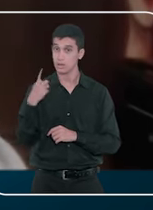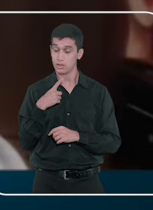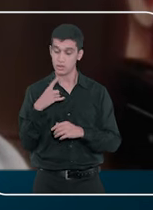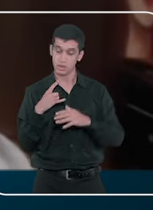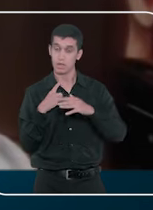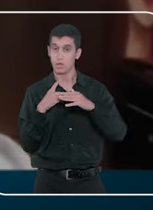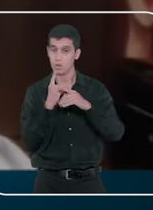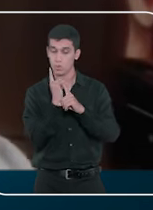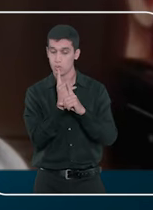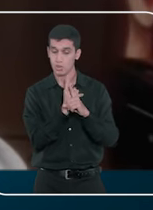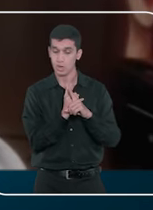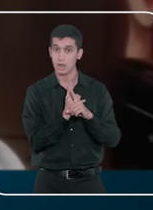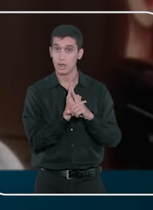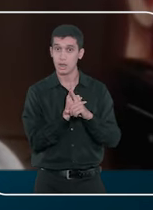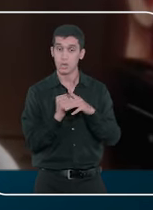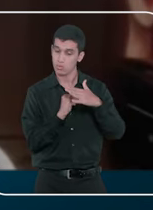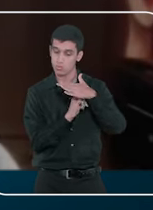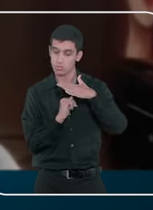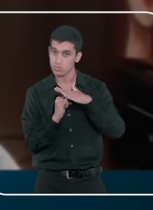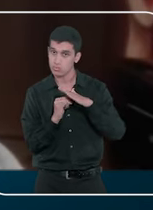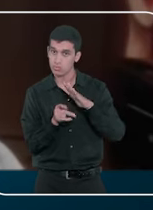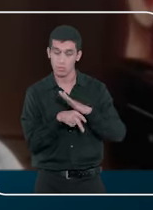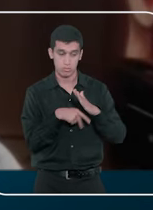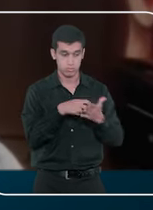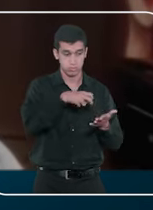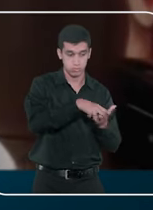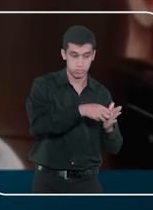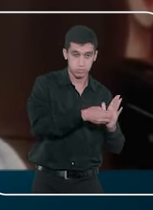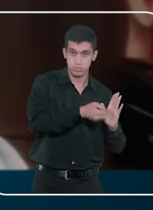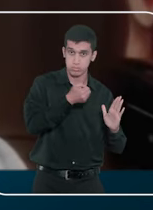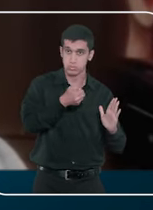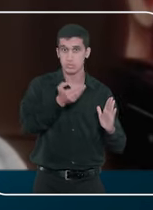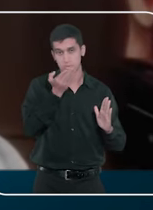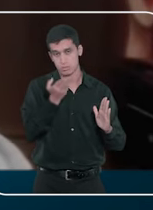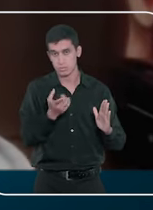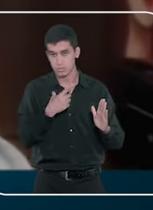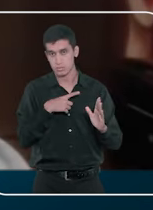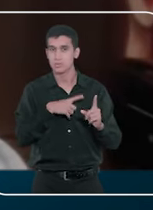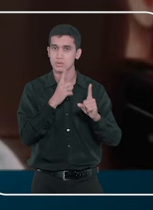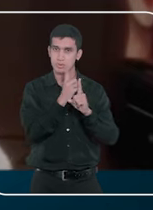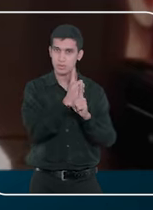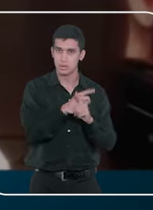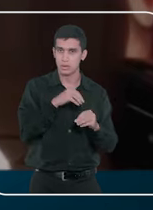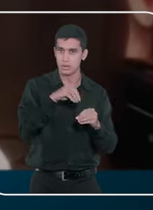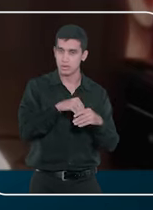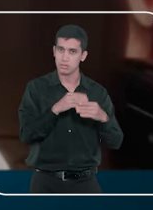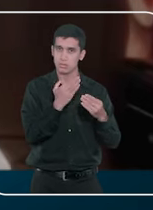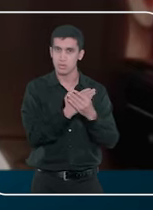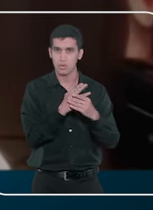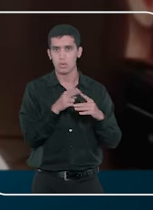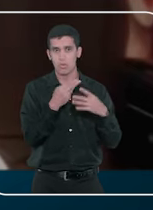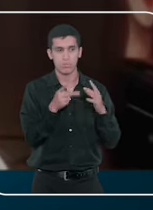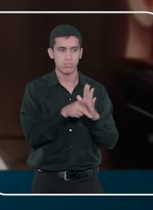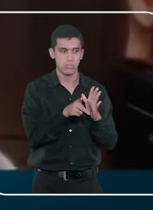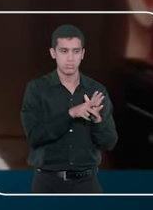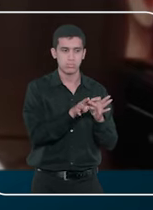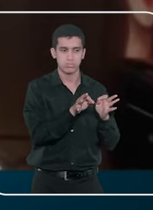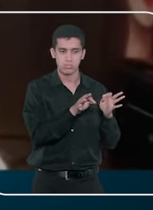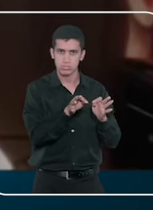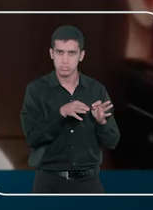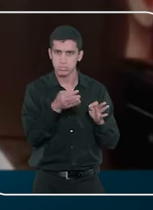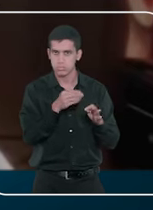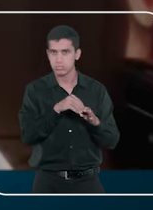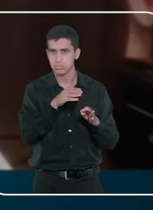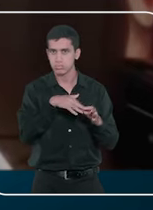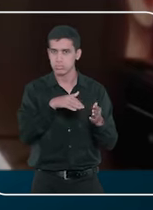os institutos, despenalizadores consensuais, estes sim, obstativos da ação ou do próprio prosseguimento do